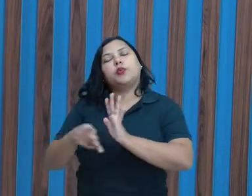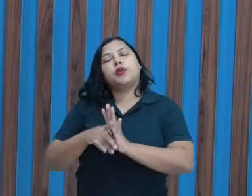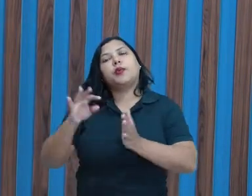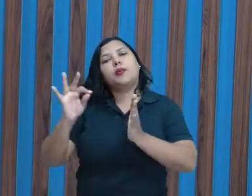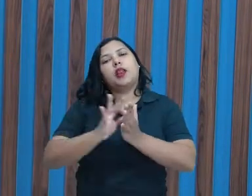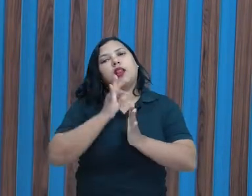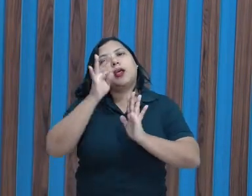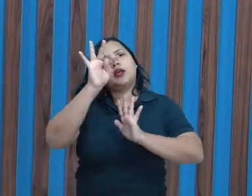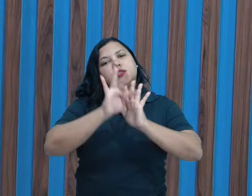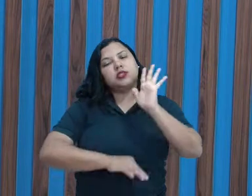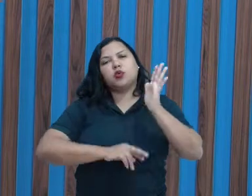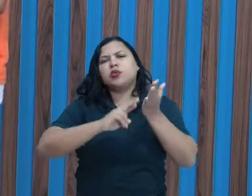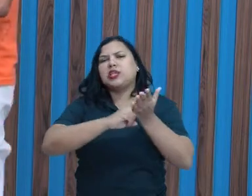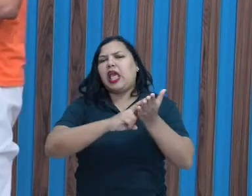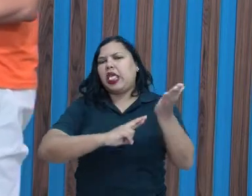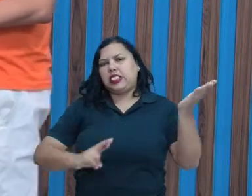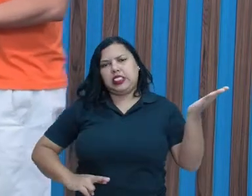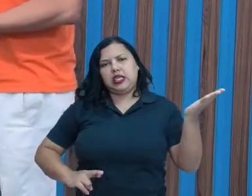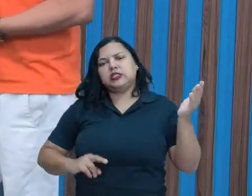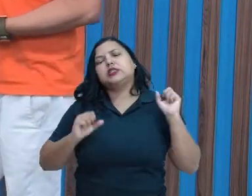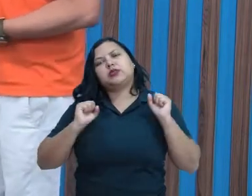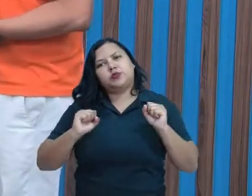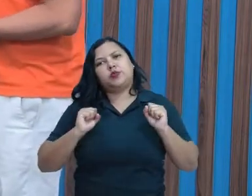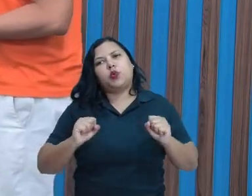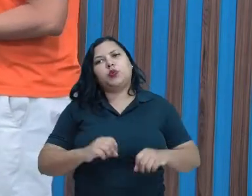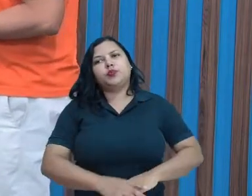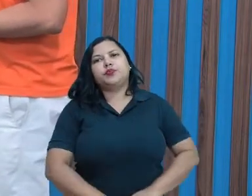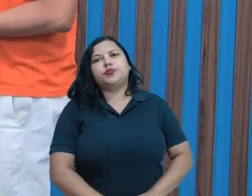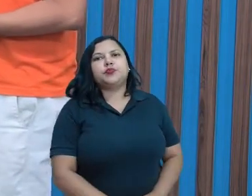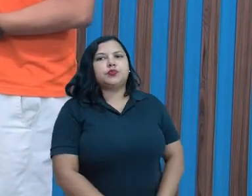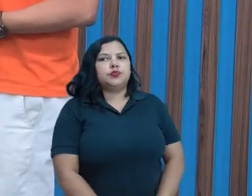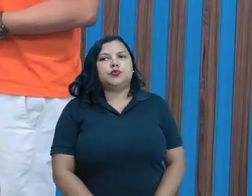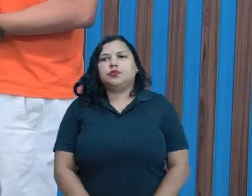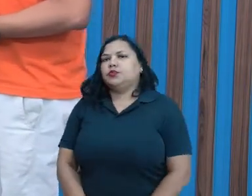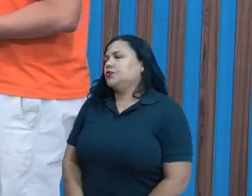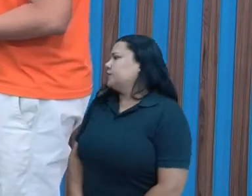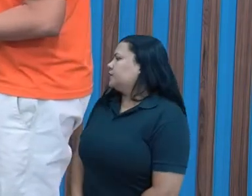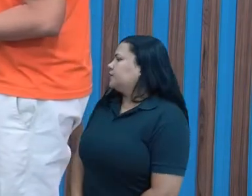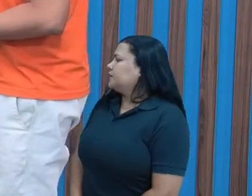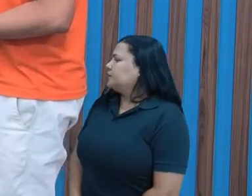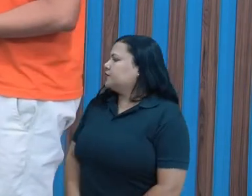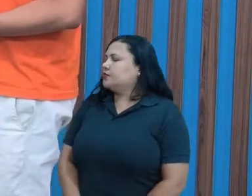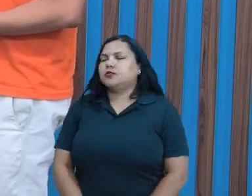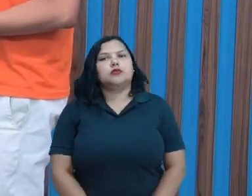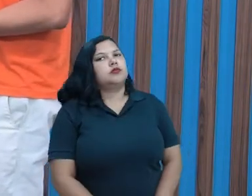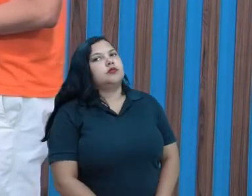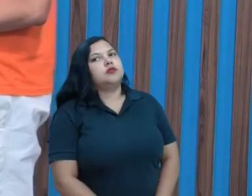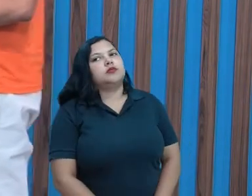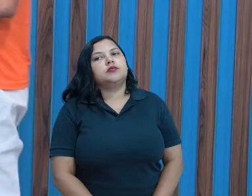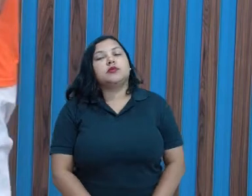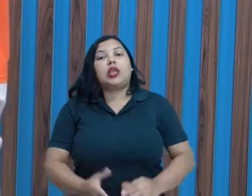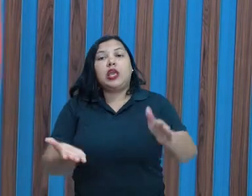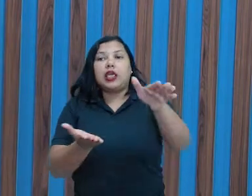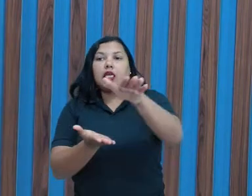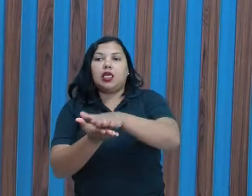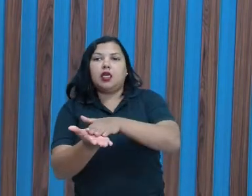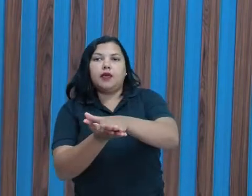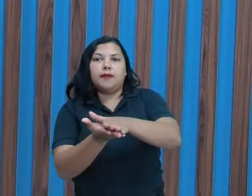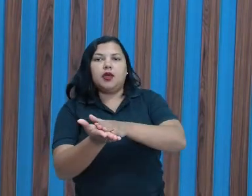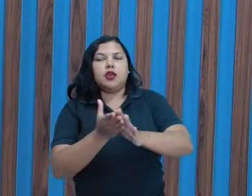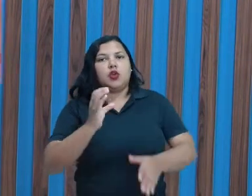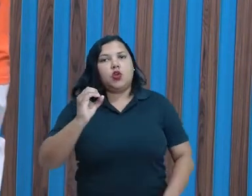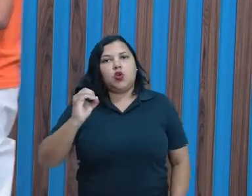fosse redação, tá, gente? Pode ser composição, mas pode ser redação também. Quanto ao livro, temos a capa, que é o cover, o text, que é o